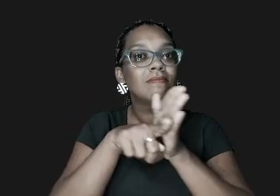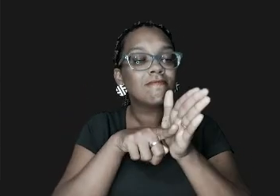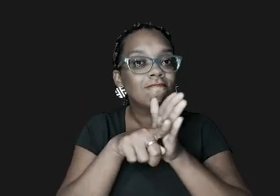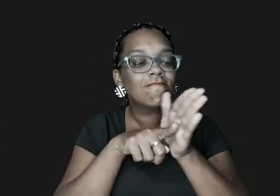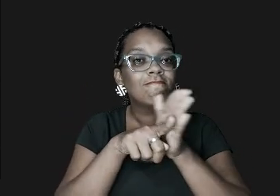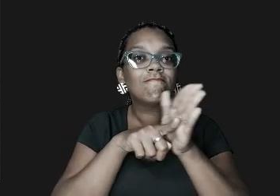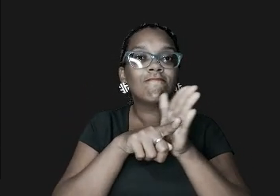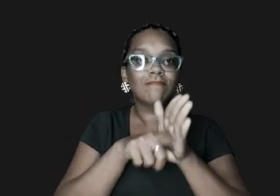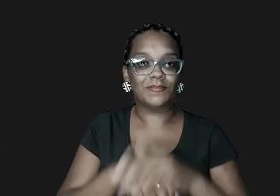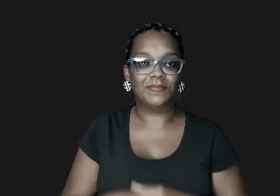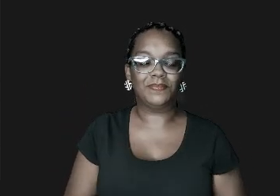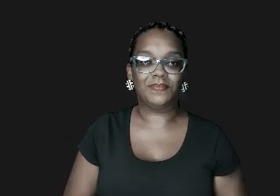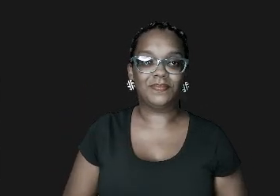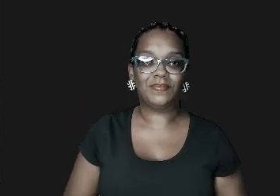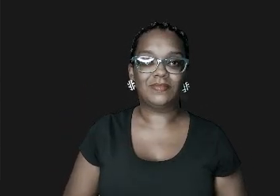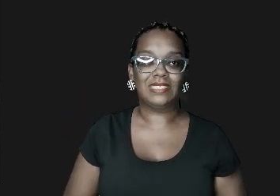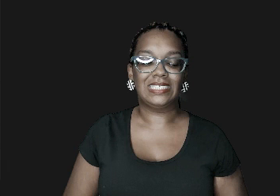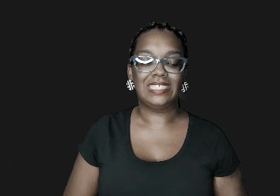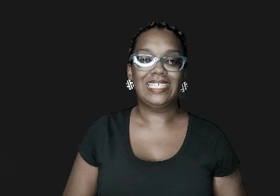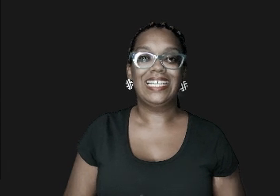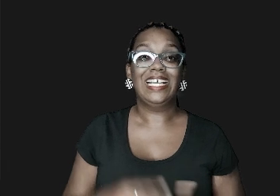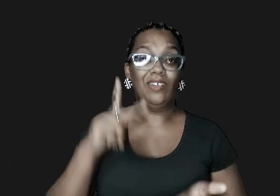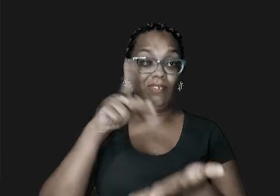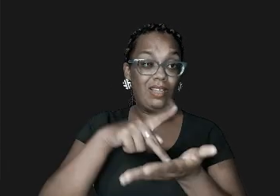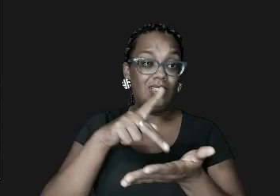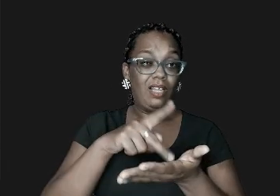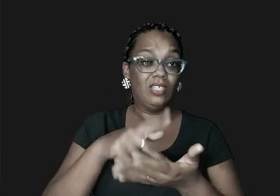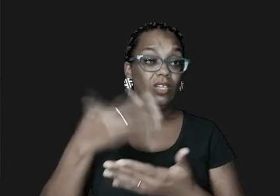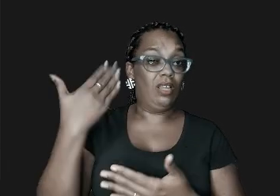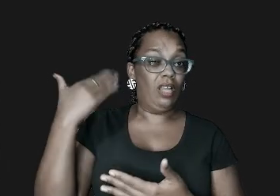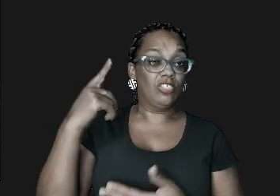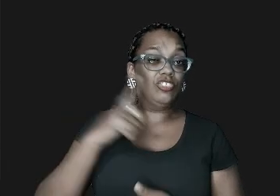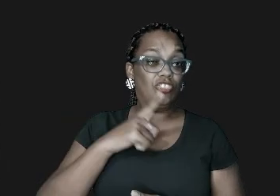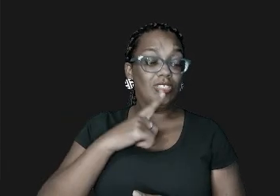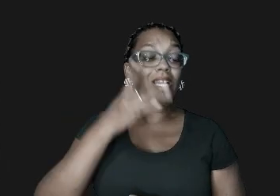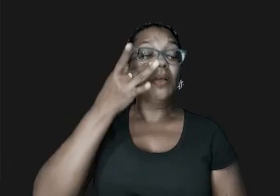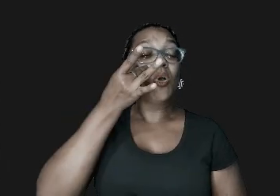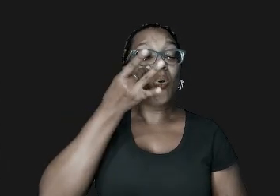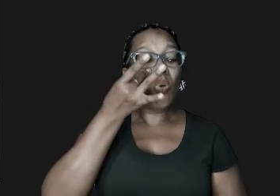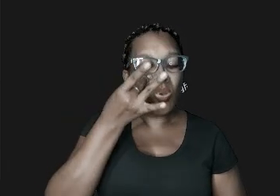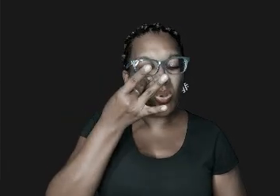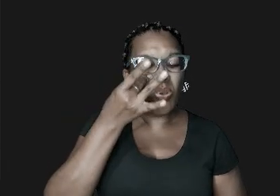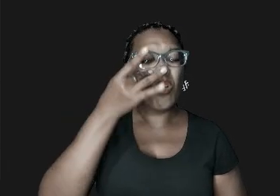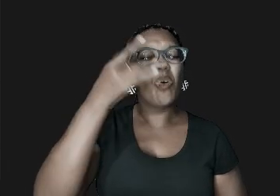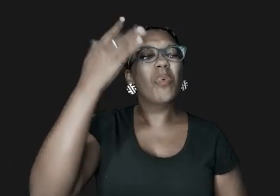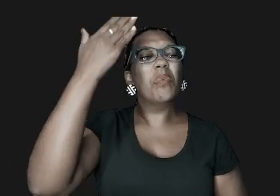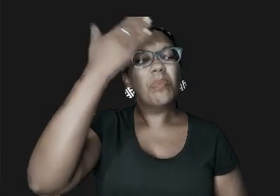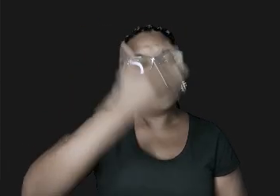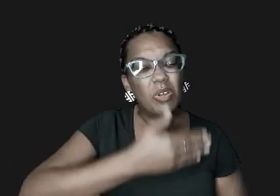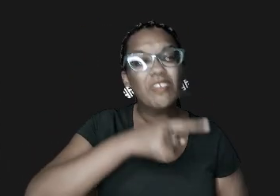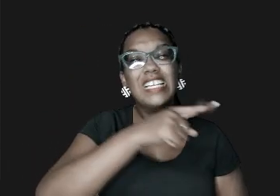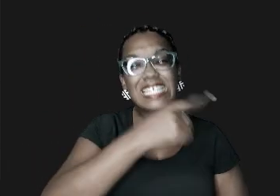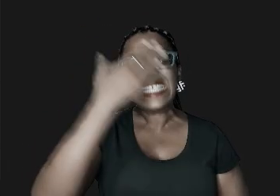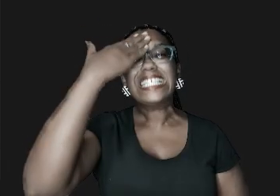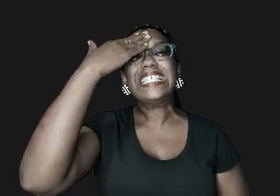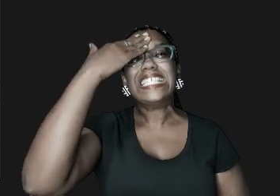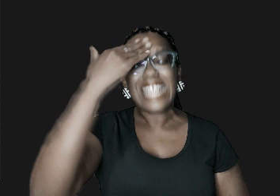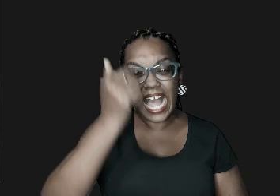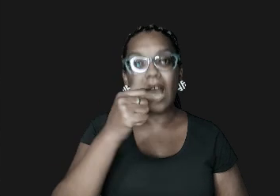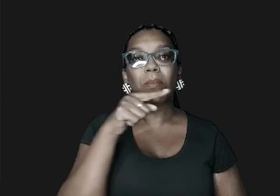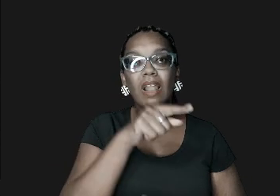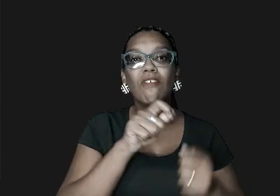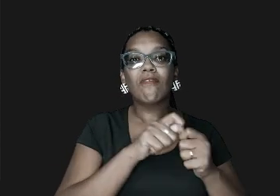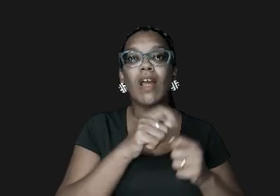eu participei dessa investigação aqui ativamente e a verdade é que a gente tinha comprovação